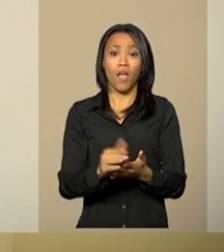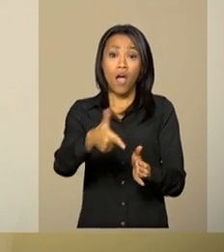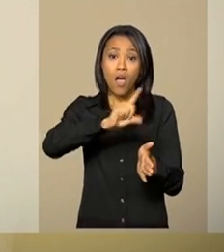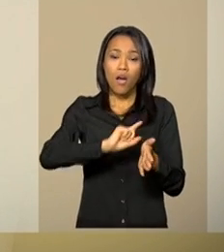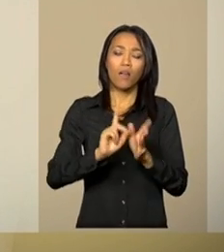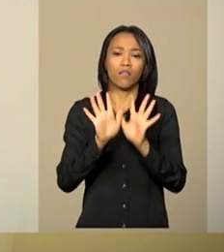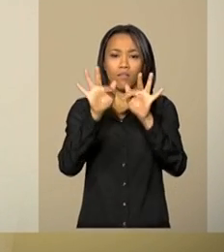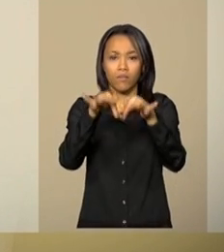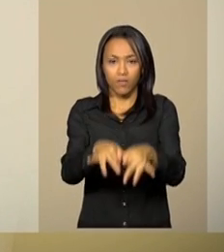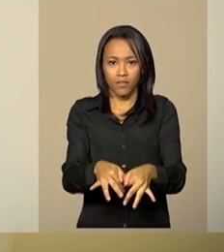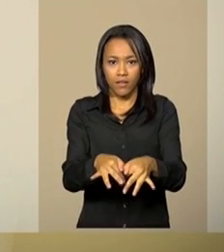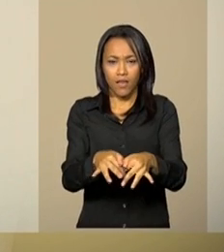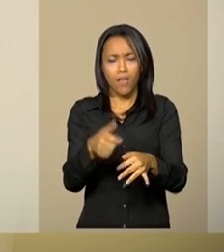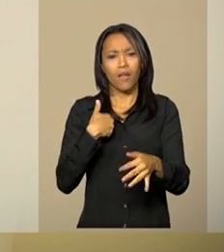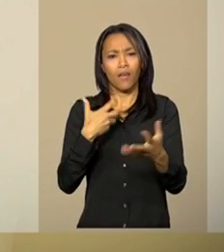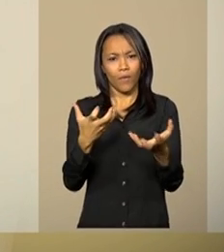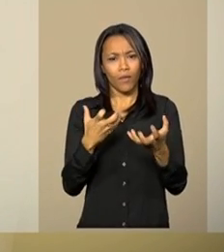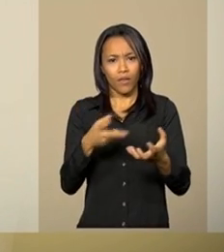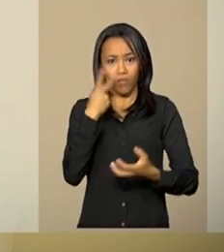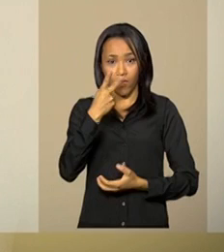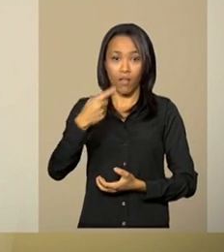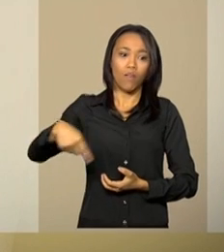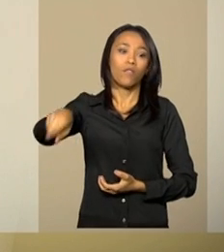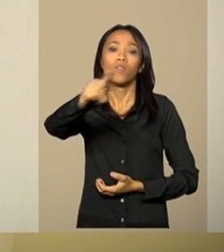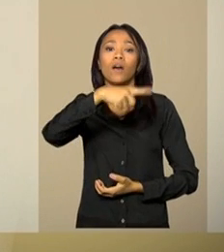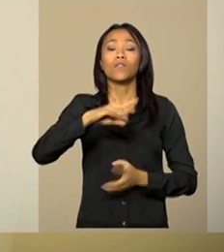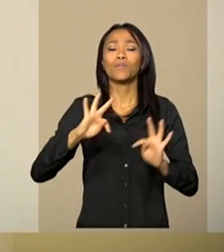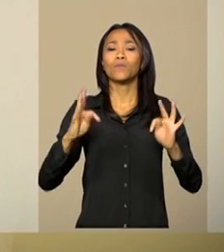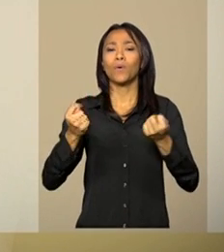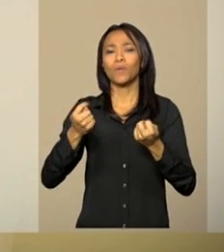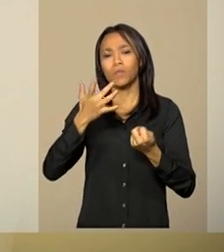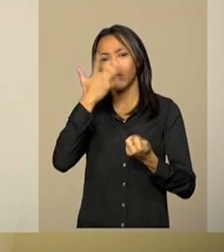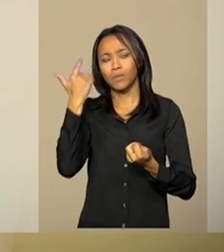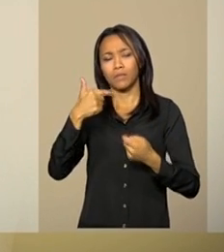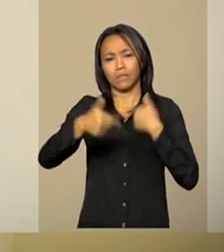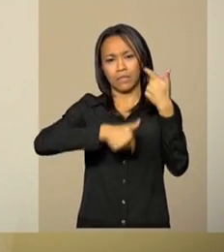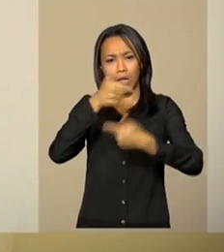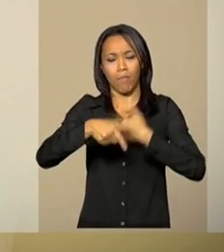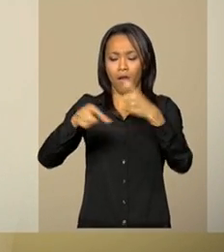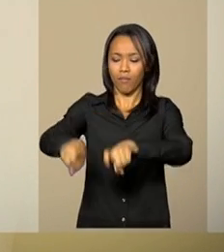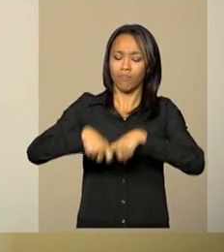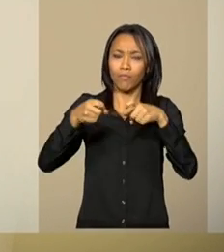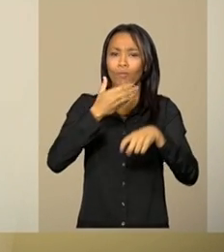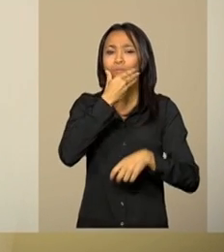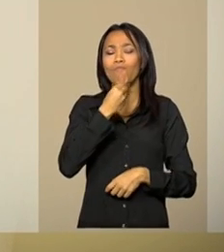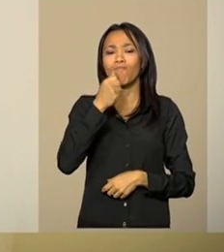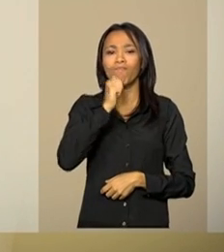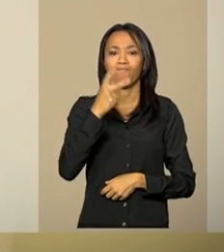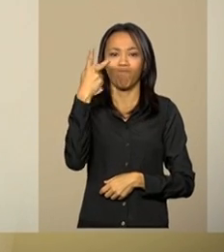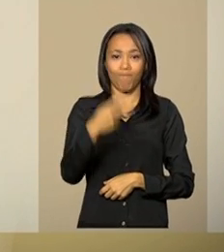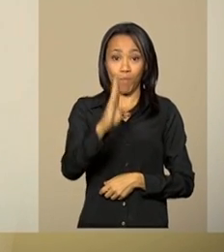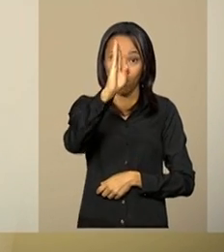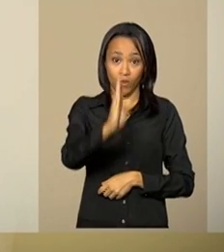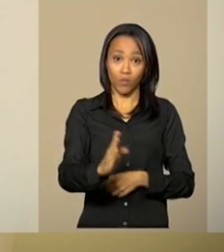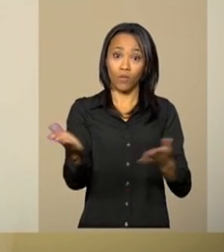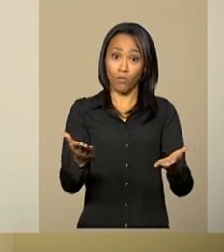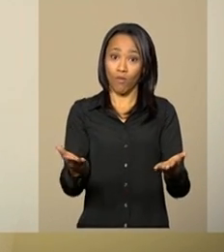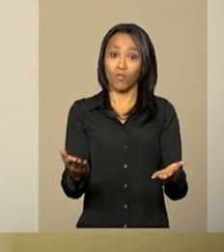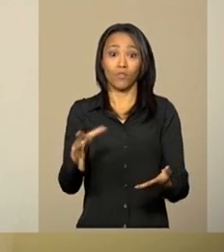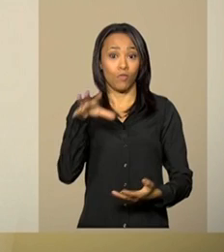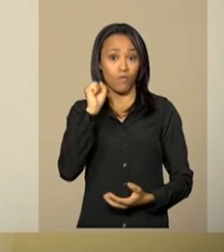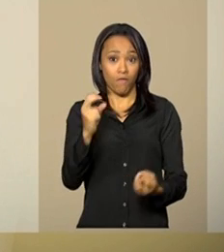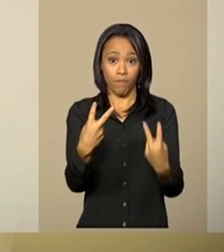de terminar, Luciano, eu quero dizer a todos os agricultores e a todas as agricultoras do Brasil que nos ouvem,